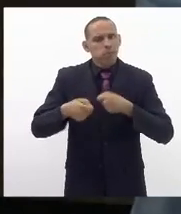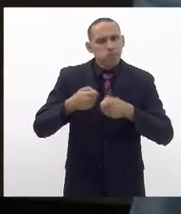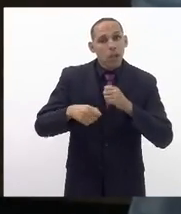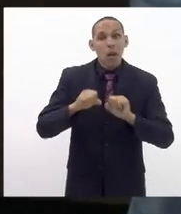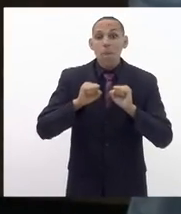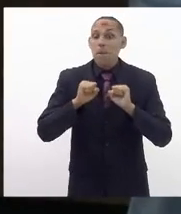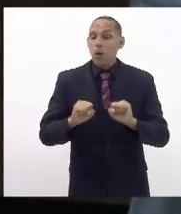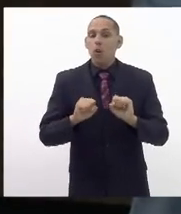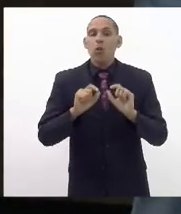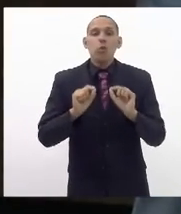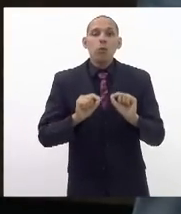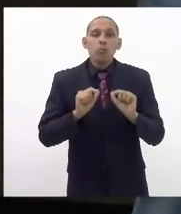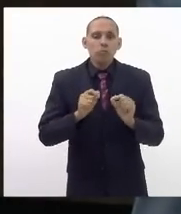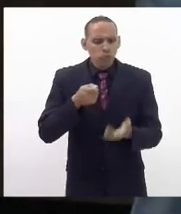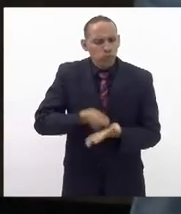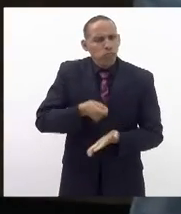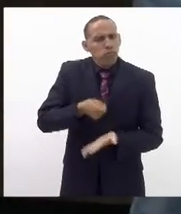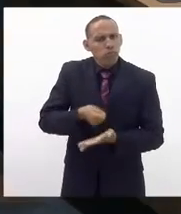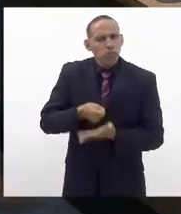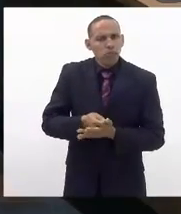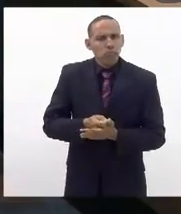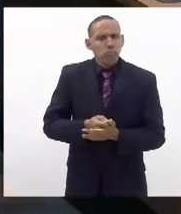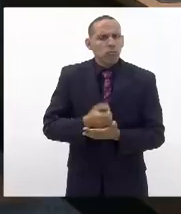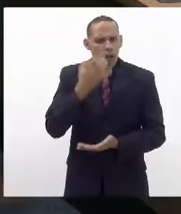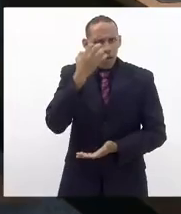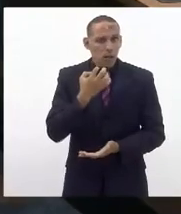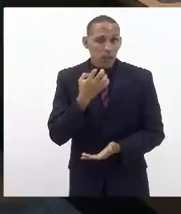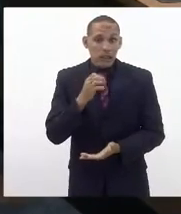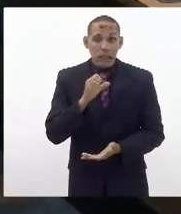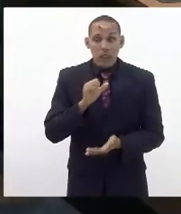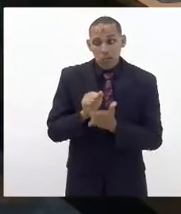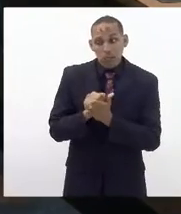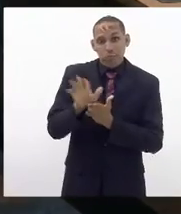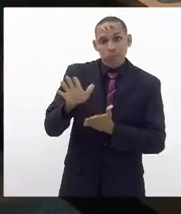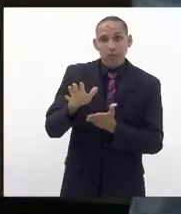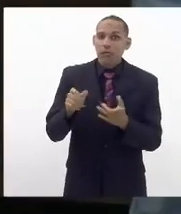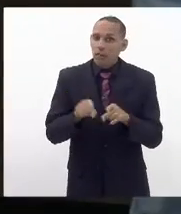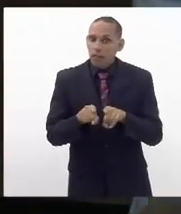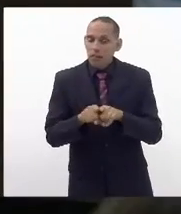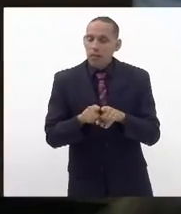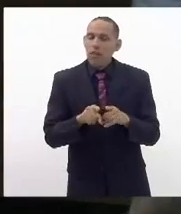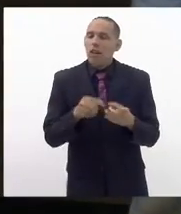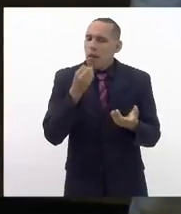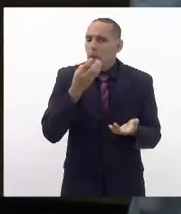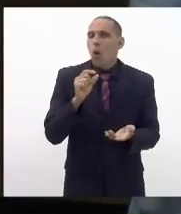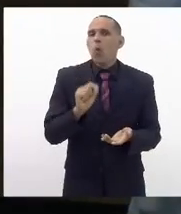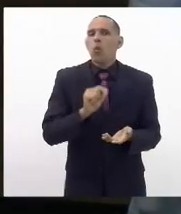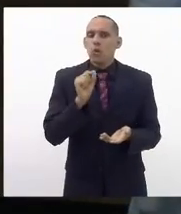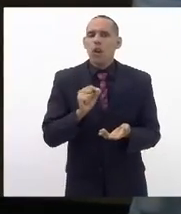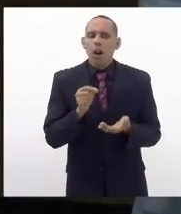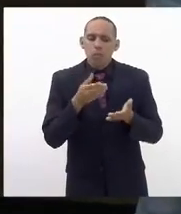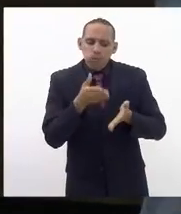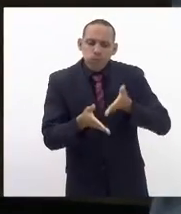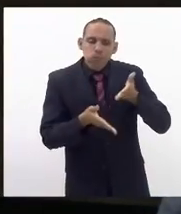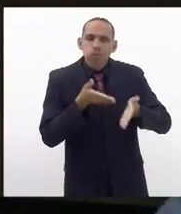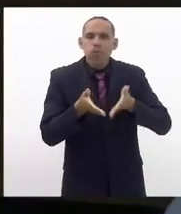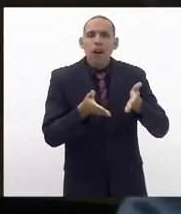não, inclusive, em punições exclusão, severas, se não exclusão e tudo mais. Nesse caso, eu acho que valia mesmo a pena cuidar de um